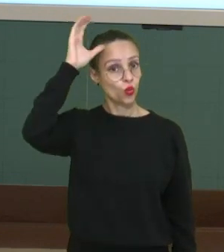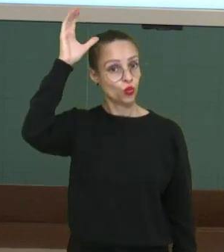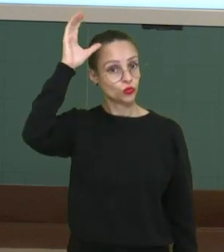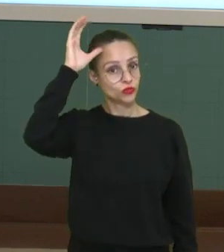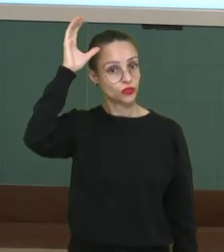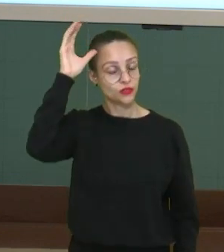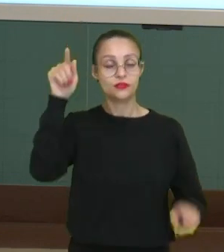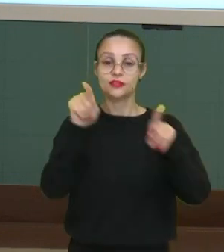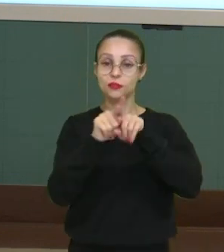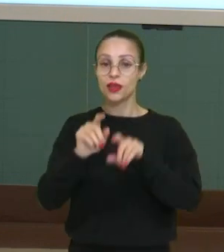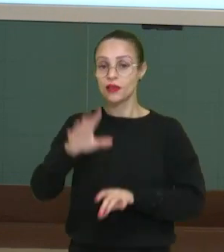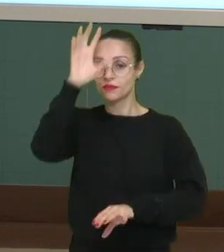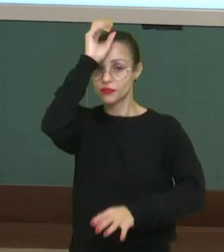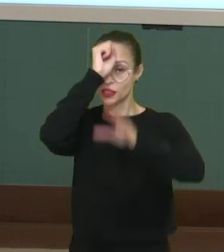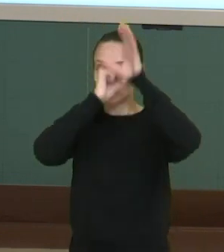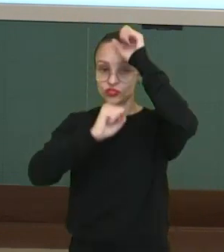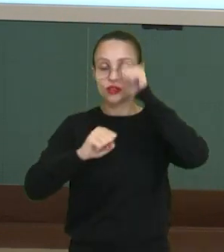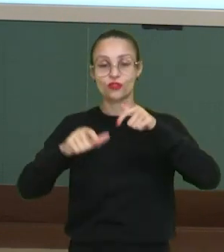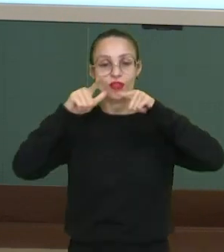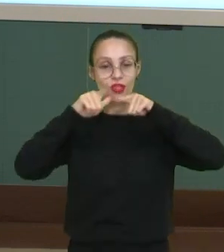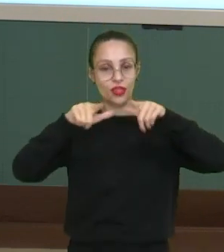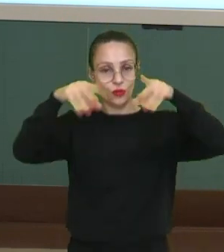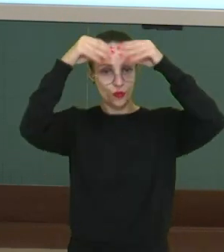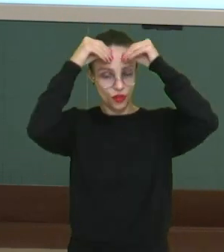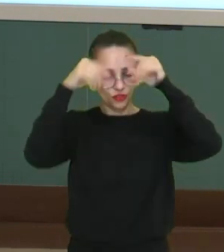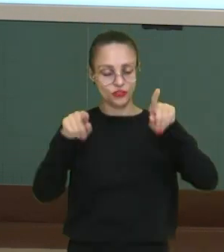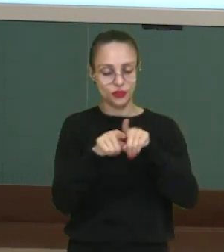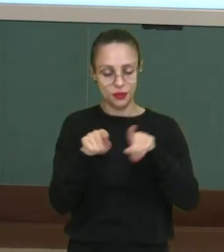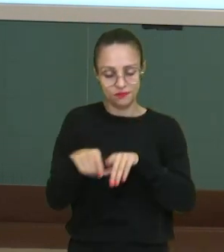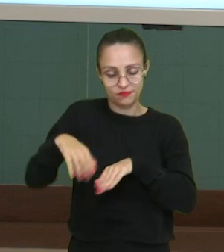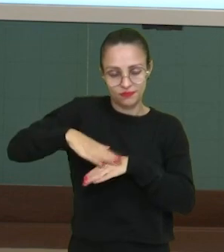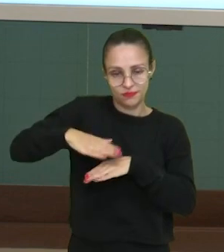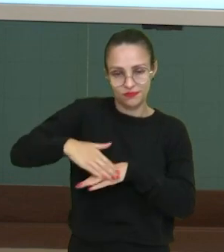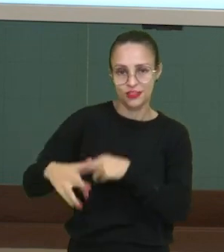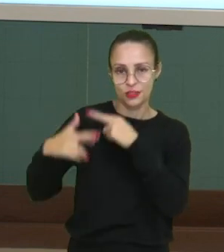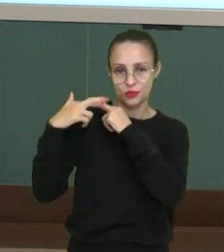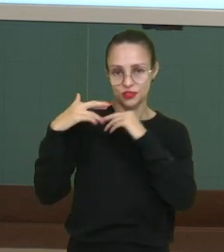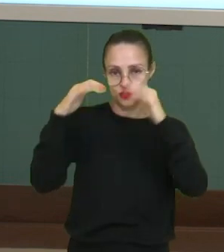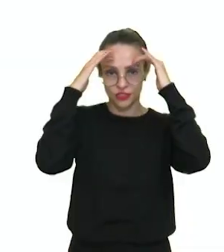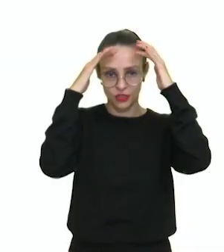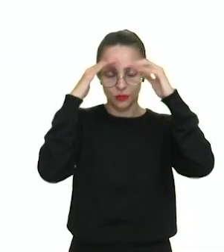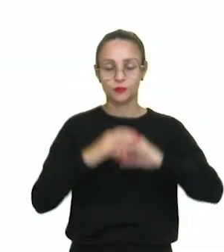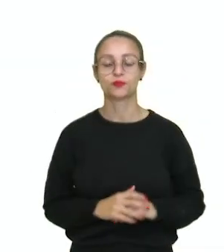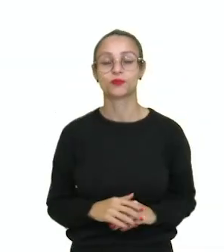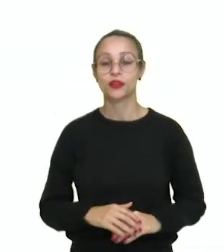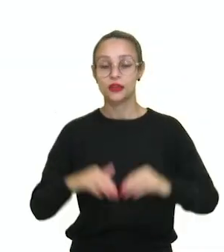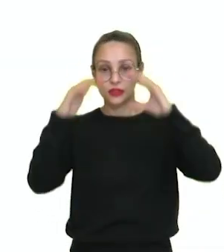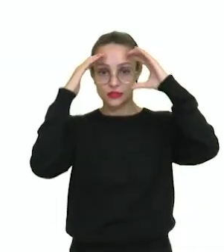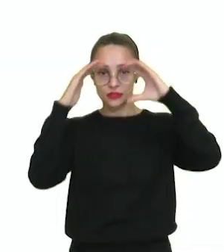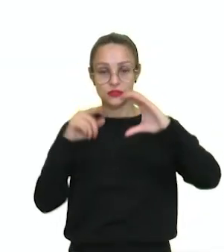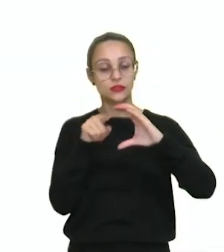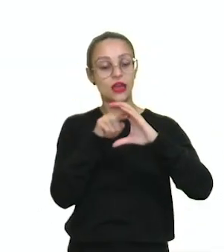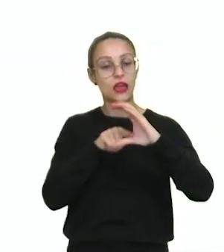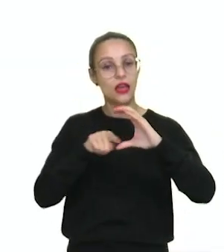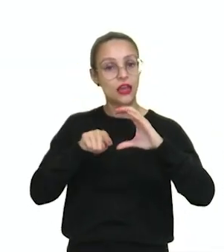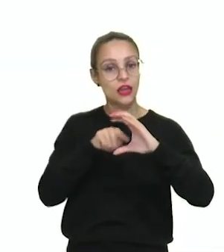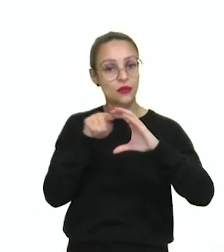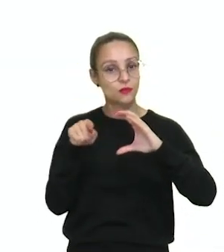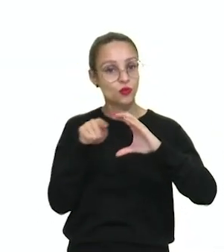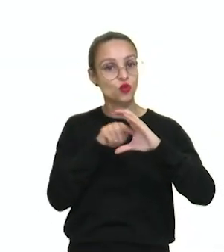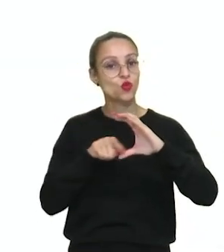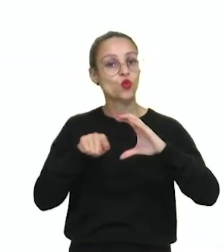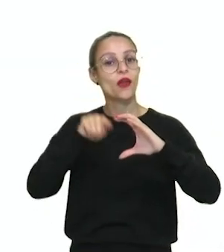pelo aprendizado e pela linguagem. O cerebelo está relacionado à coordenação dos movimentos